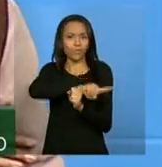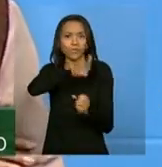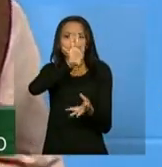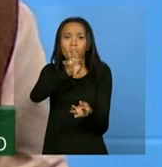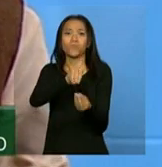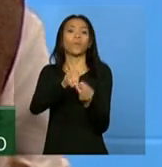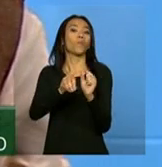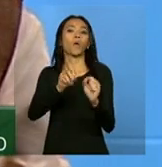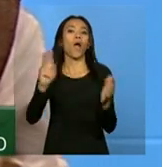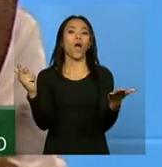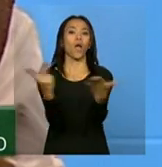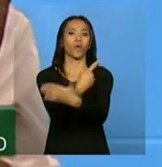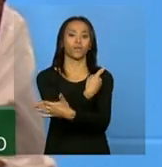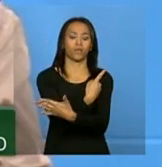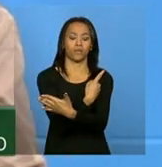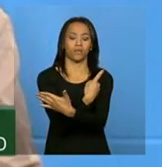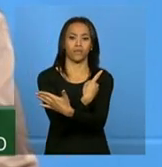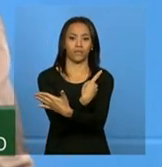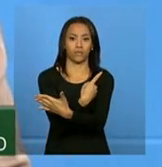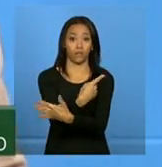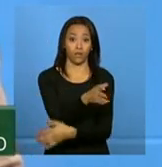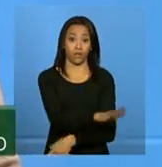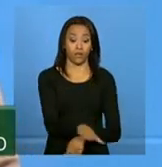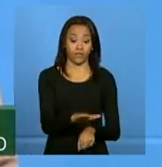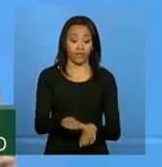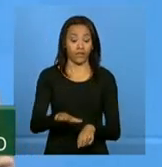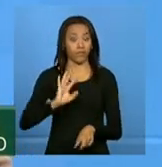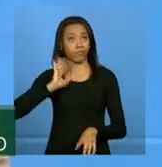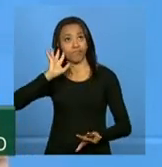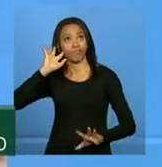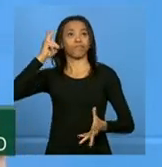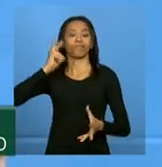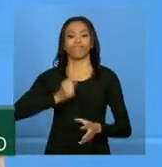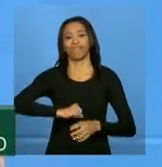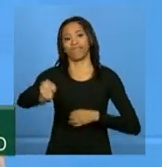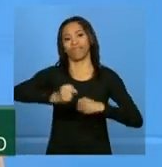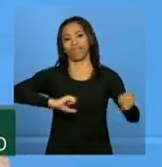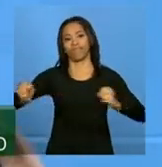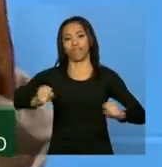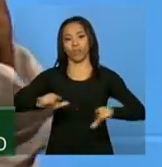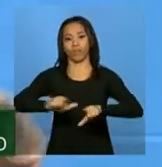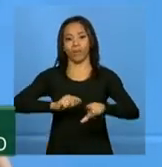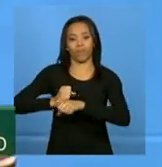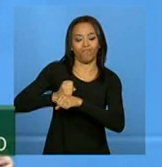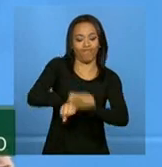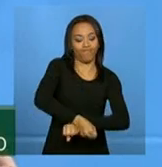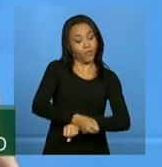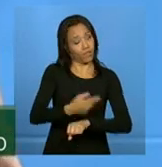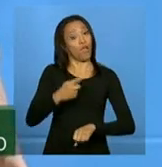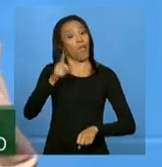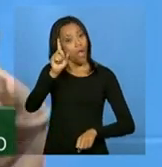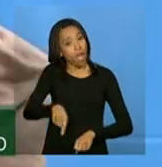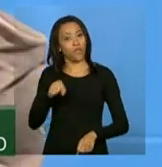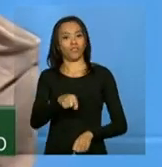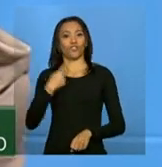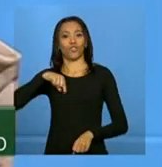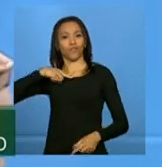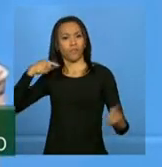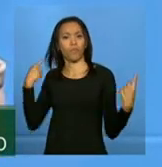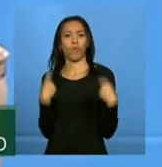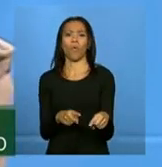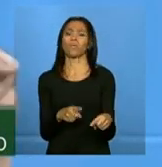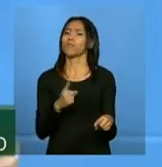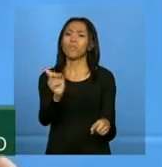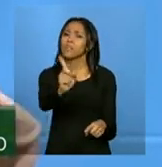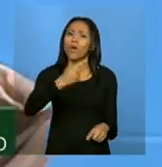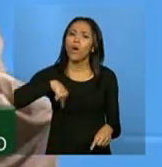no efeito que acaba levando as crianças ao trabalho infantil. E é justamente isso que nós devemos enfrentar. Nós não devemos